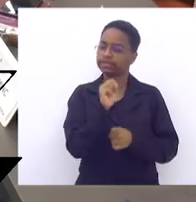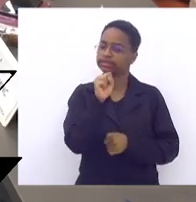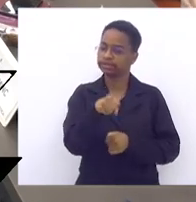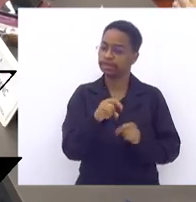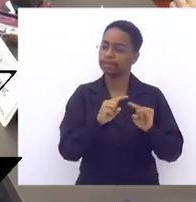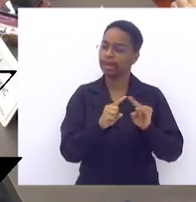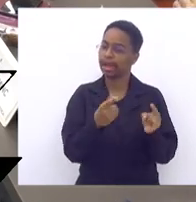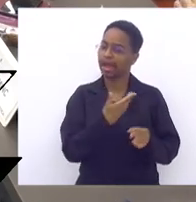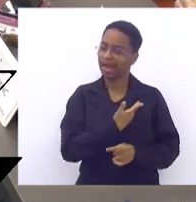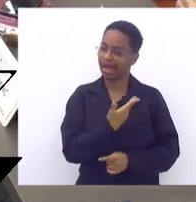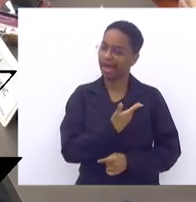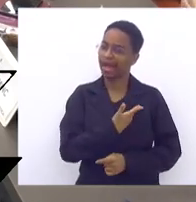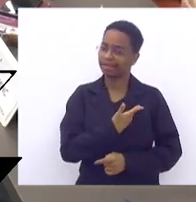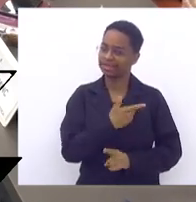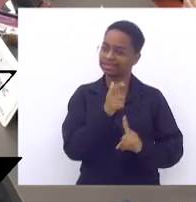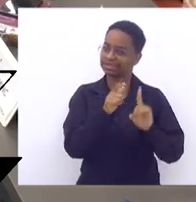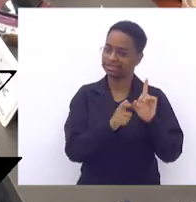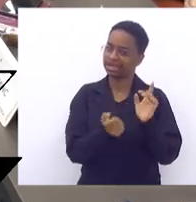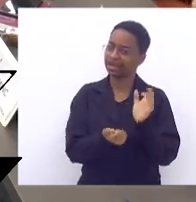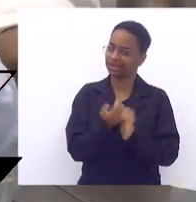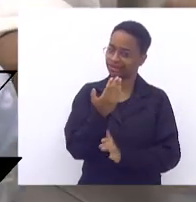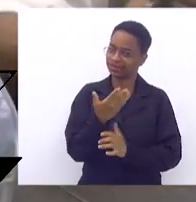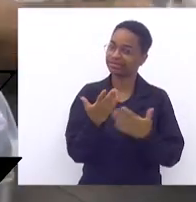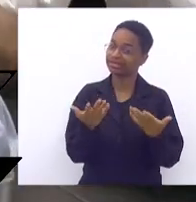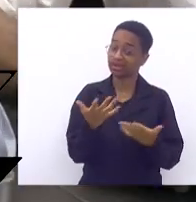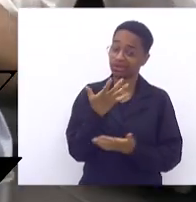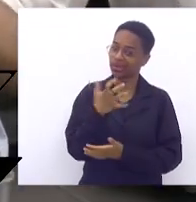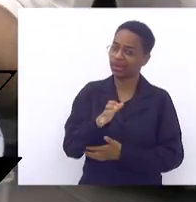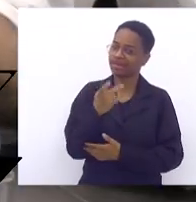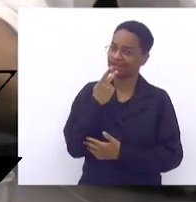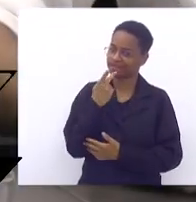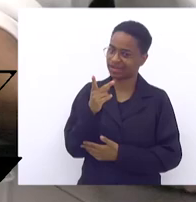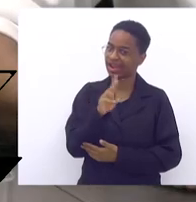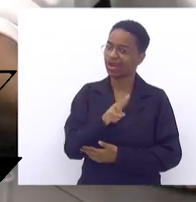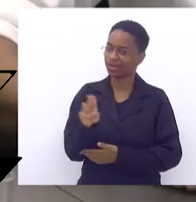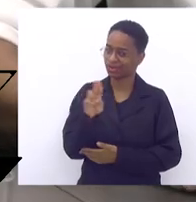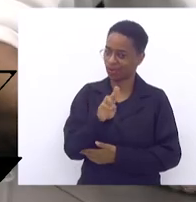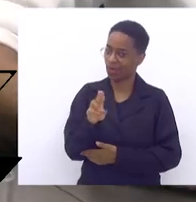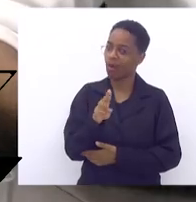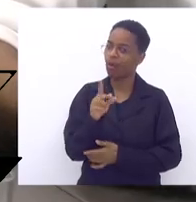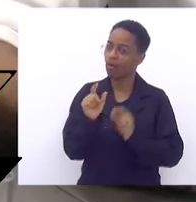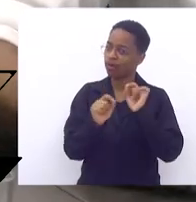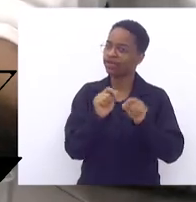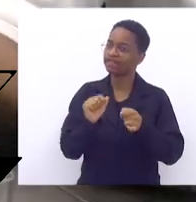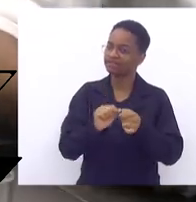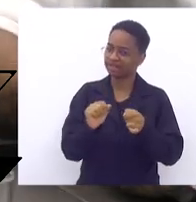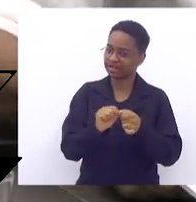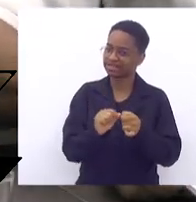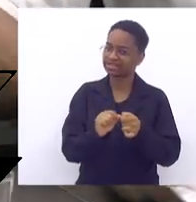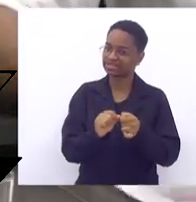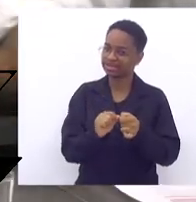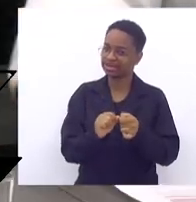por amizade com o autor, não nominou a crueldade, fazendo que ela passasse